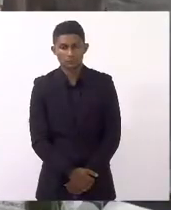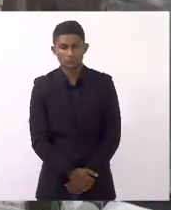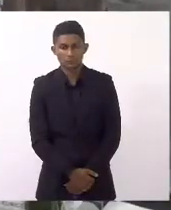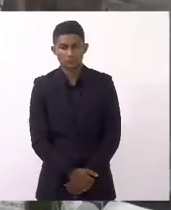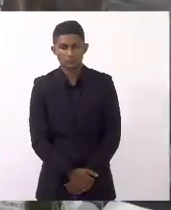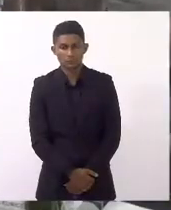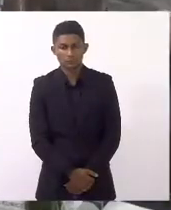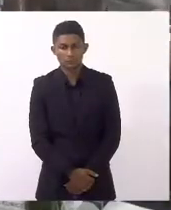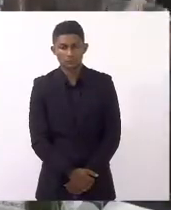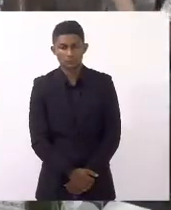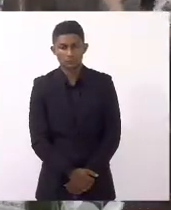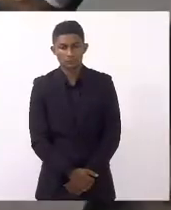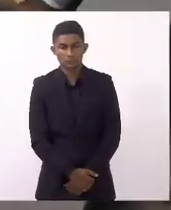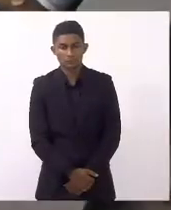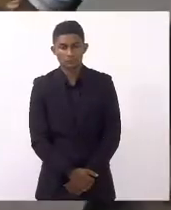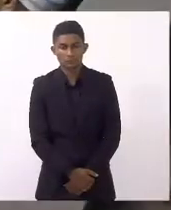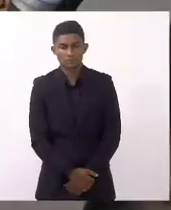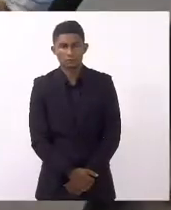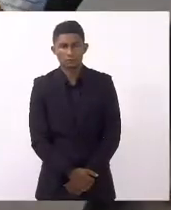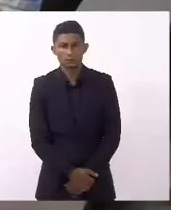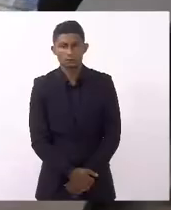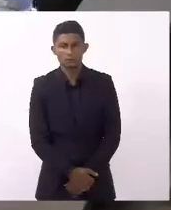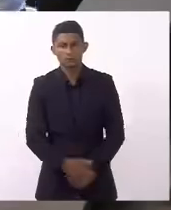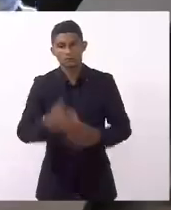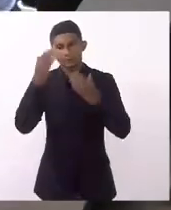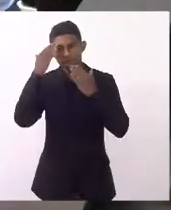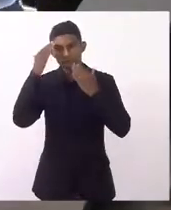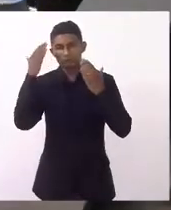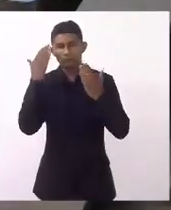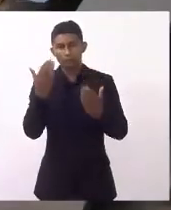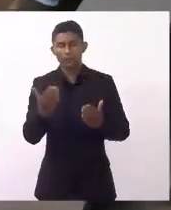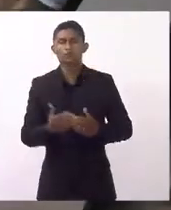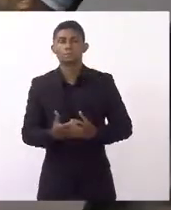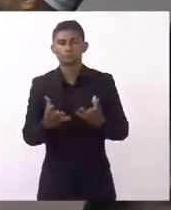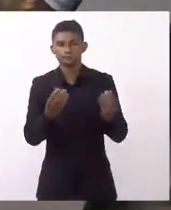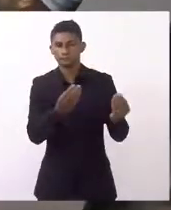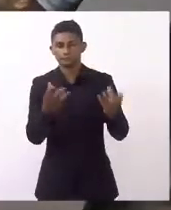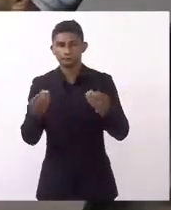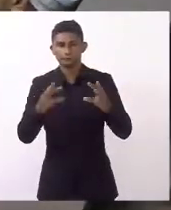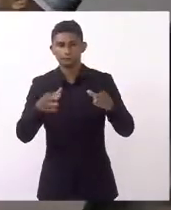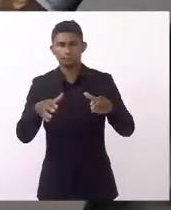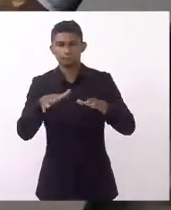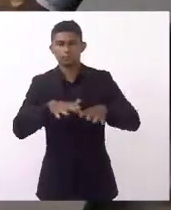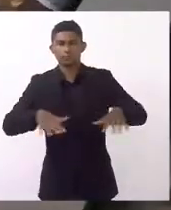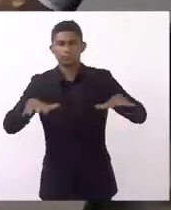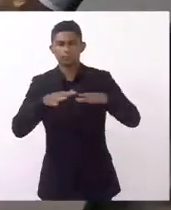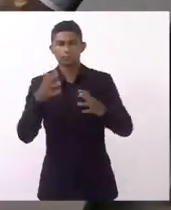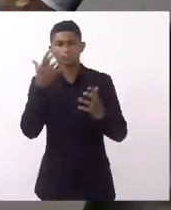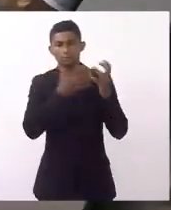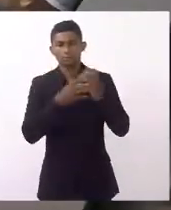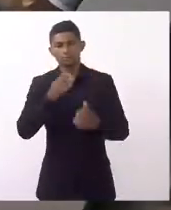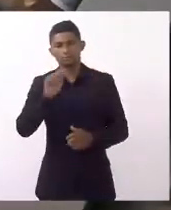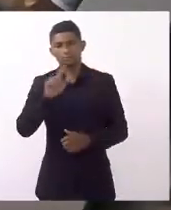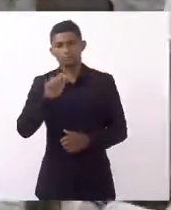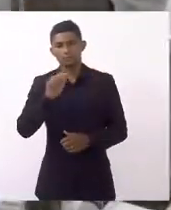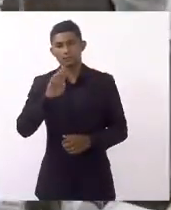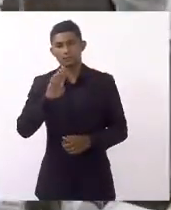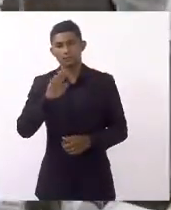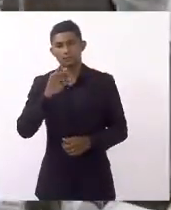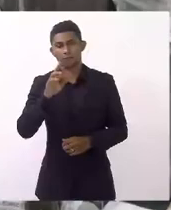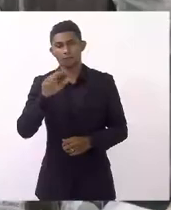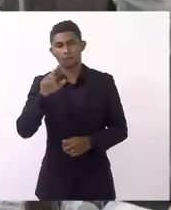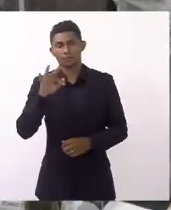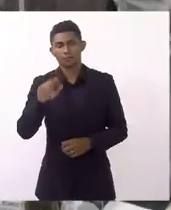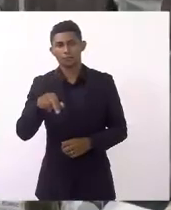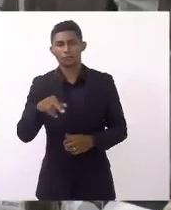Tá bom quero agradecer demais a orquestra já tá back sala de funsun e